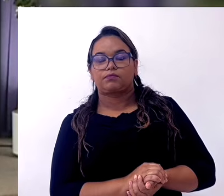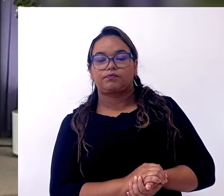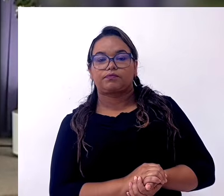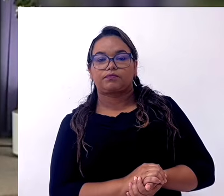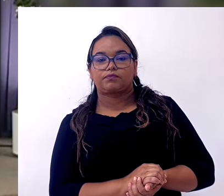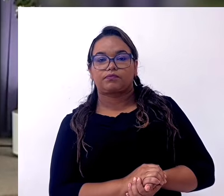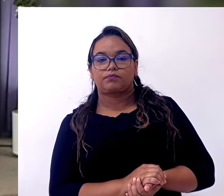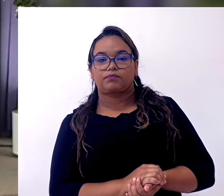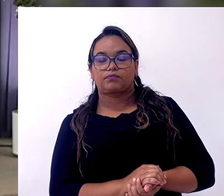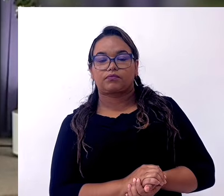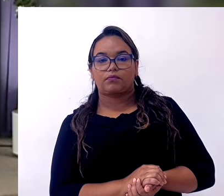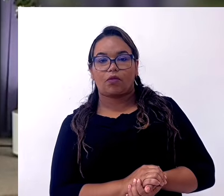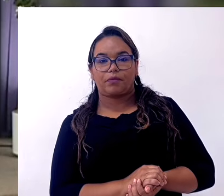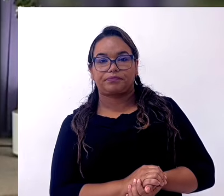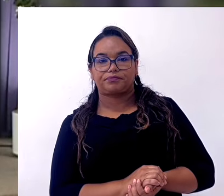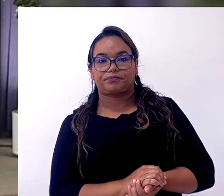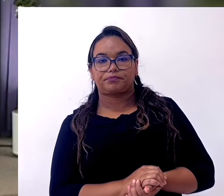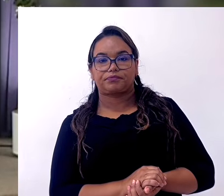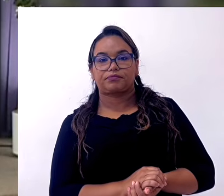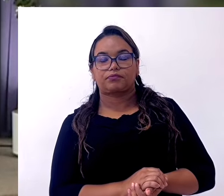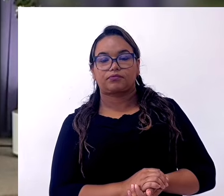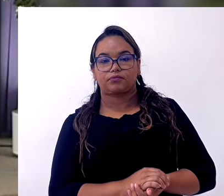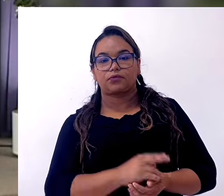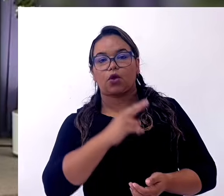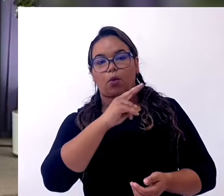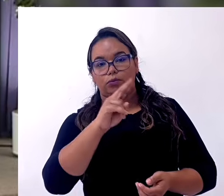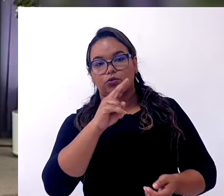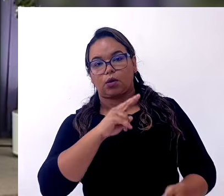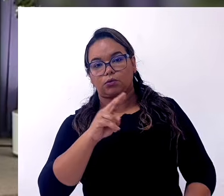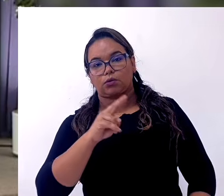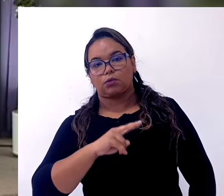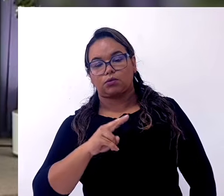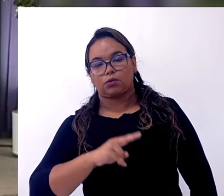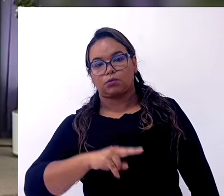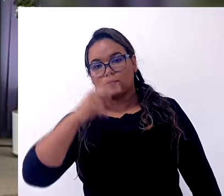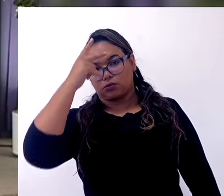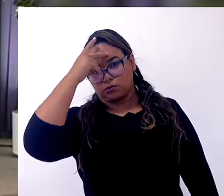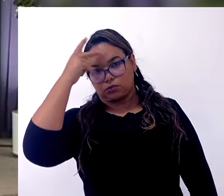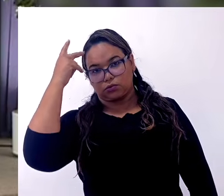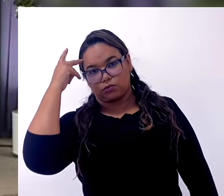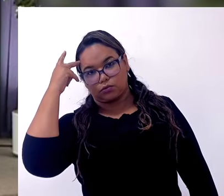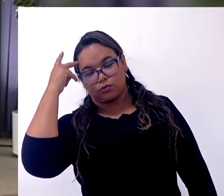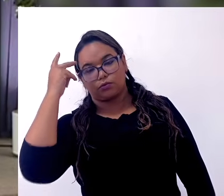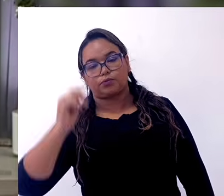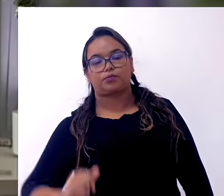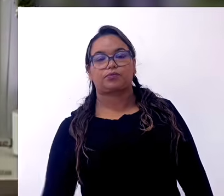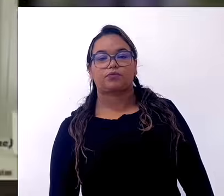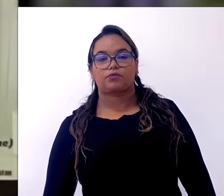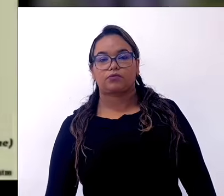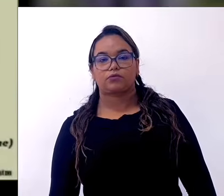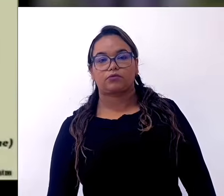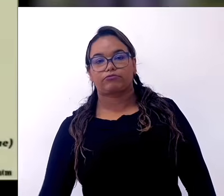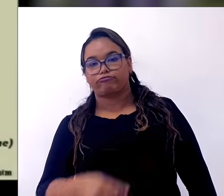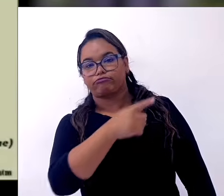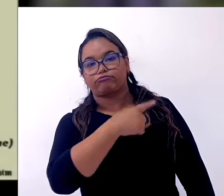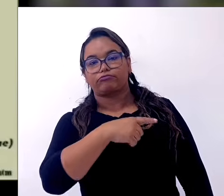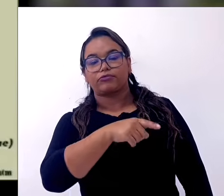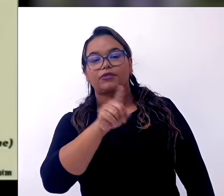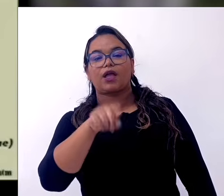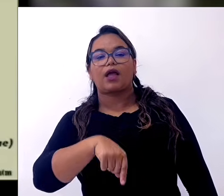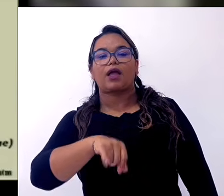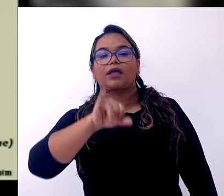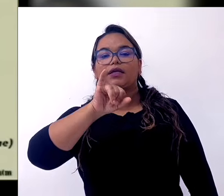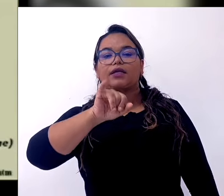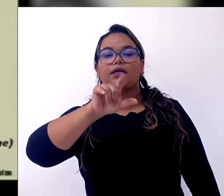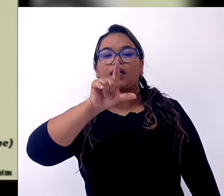Caveira e Ossos. Esta é uma suborganização do capítulo 322 de uma organização alemã,